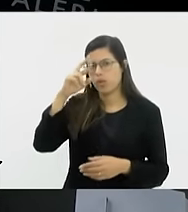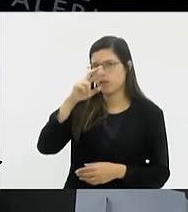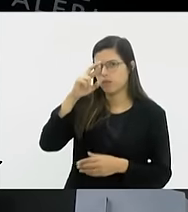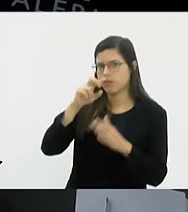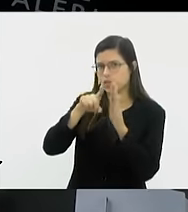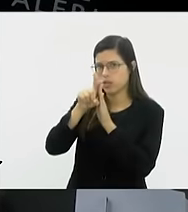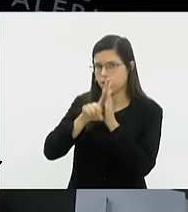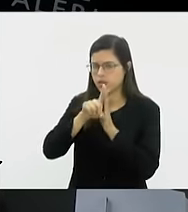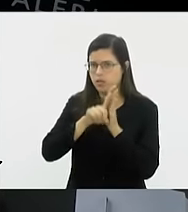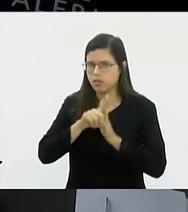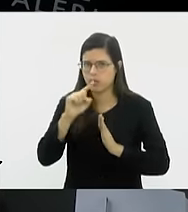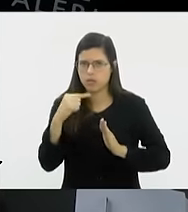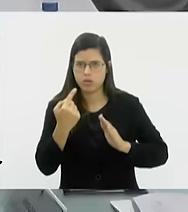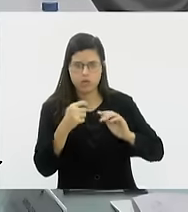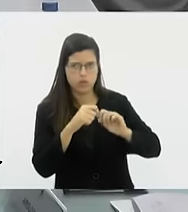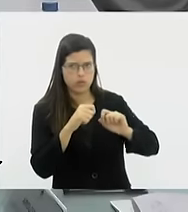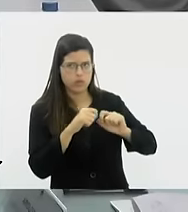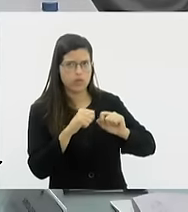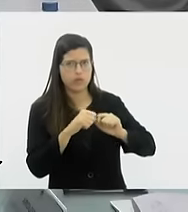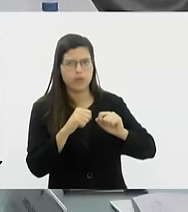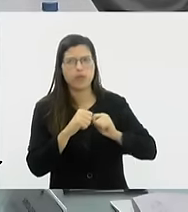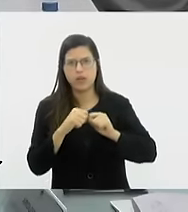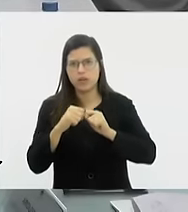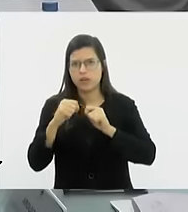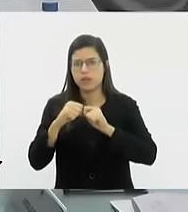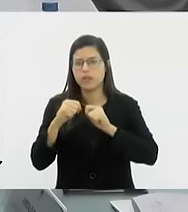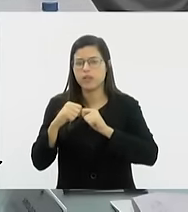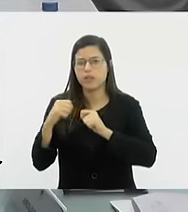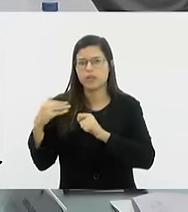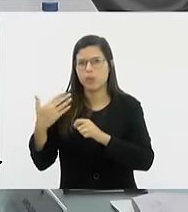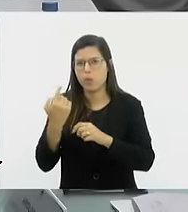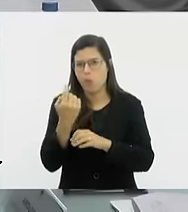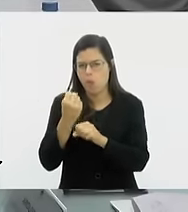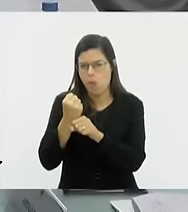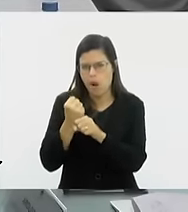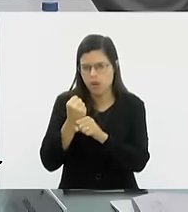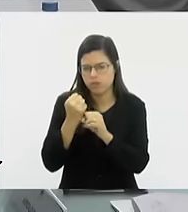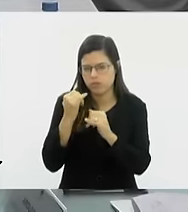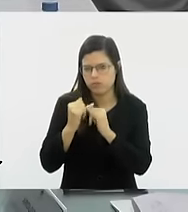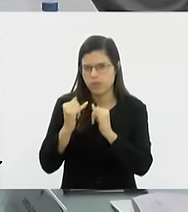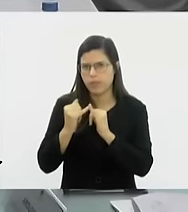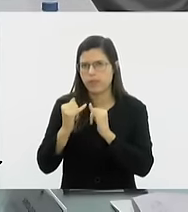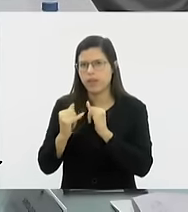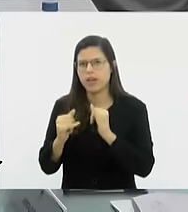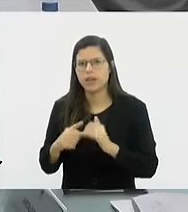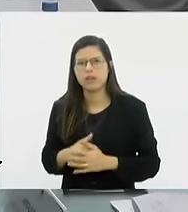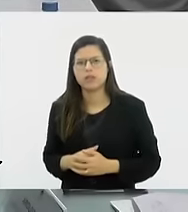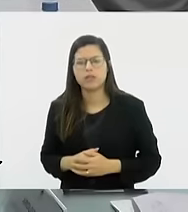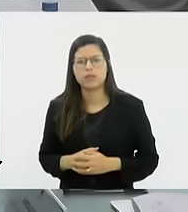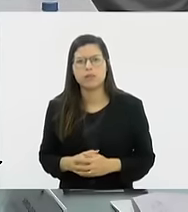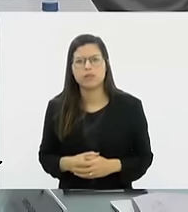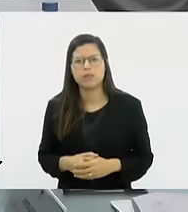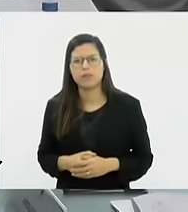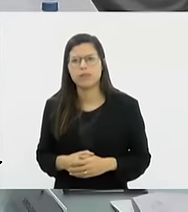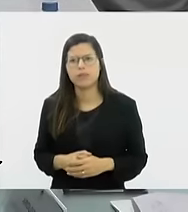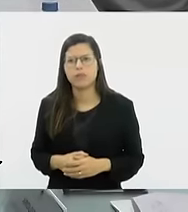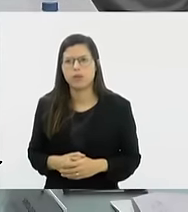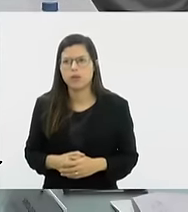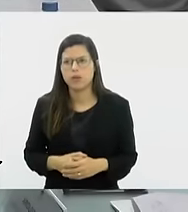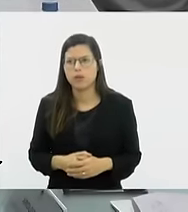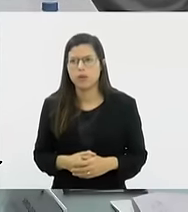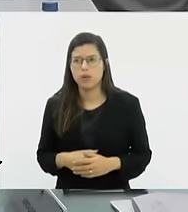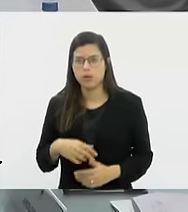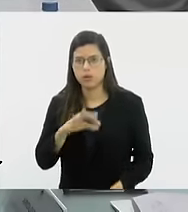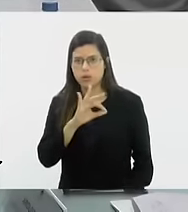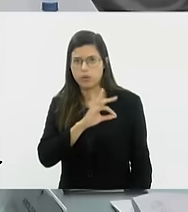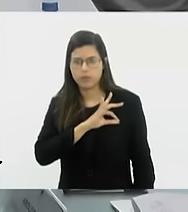nós temos feito já ao longo desse um ano, quase meio, a gente vê que os próprios policiais